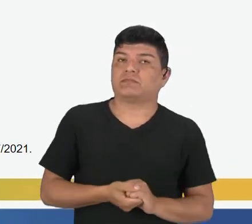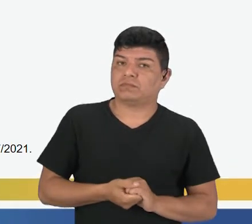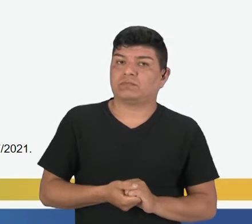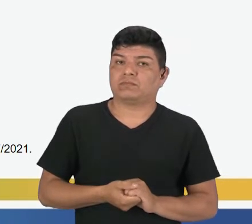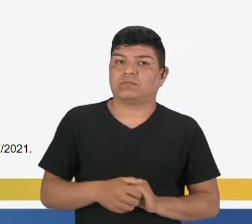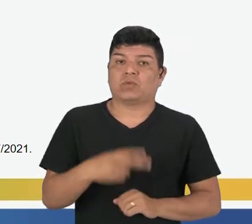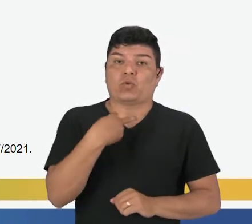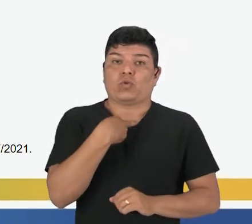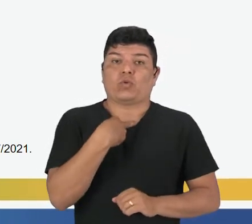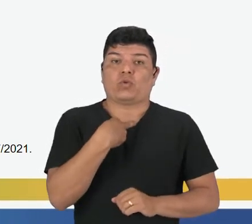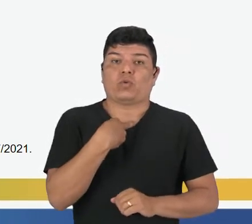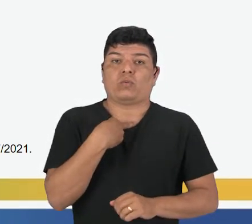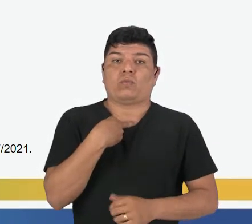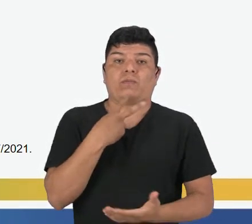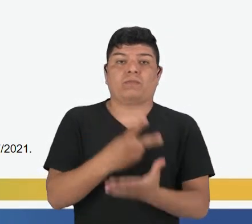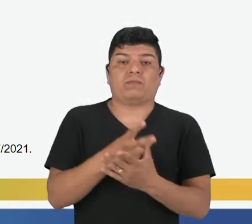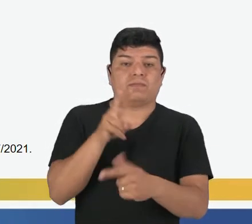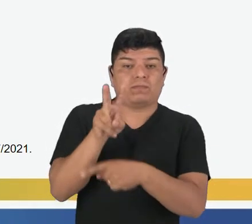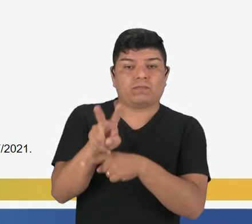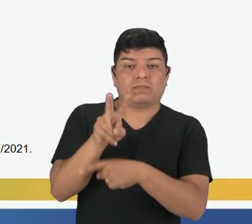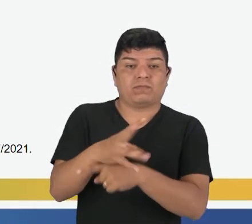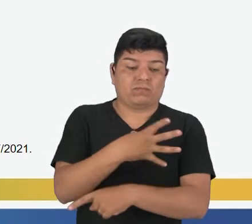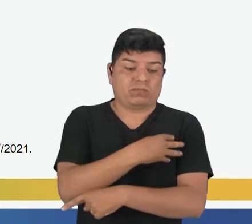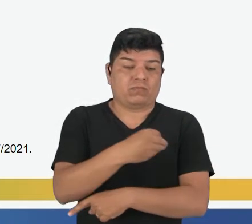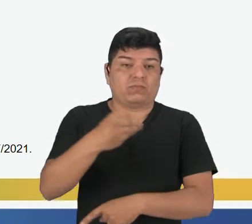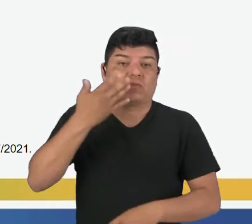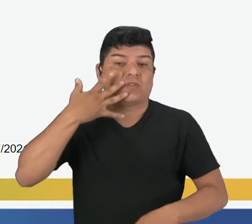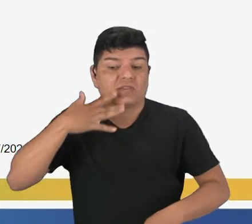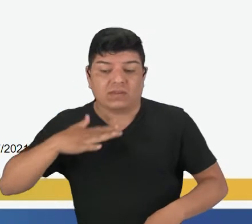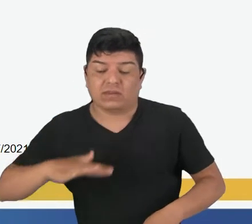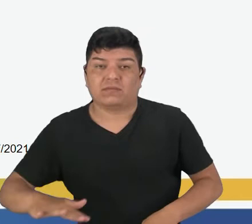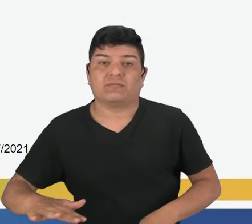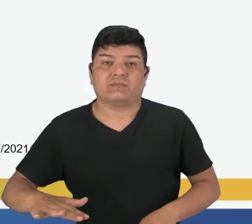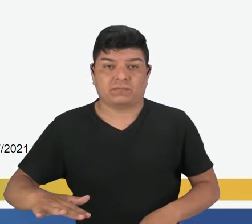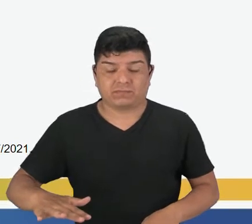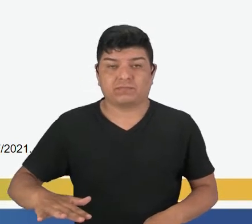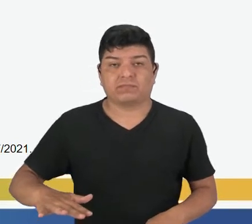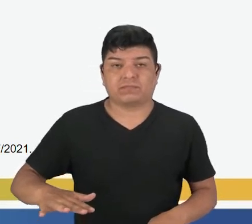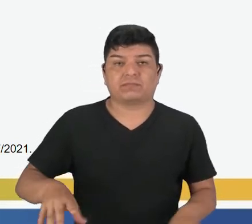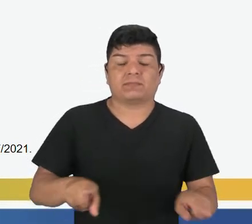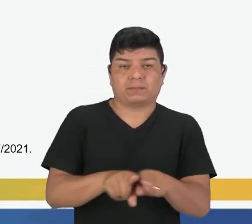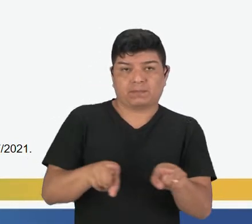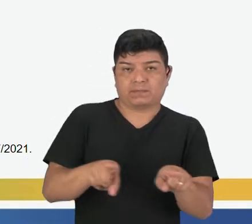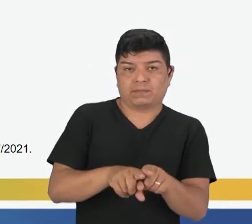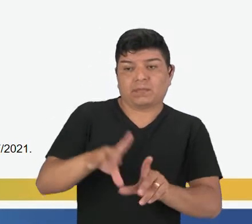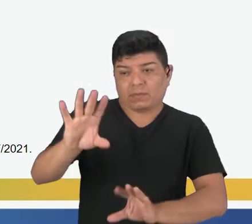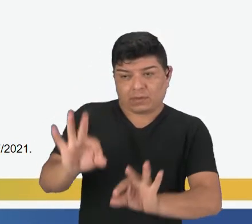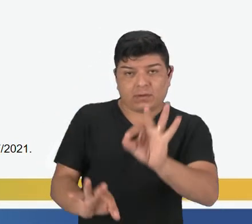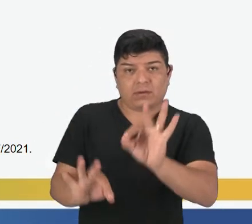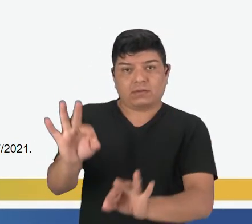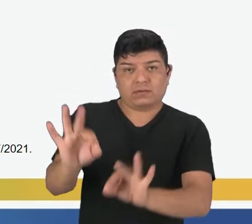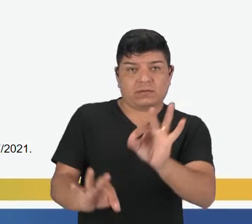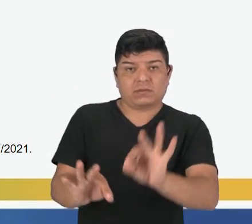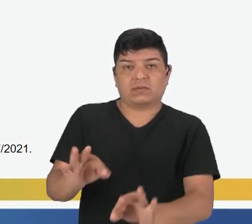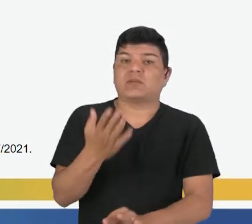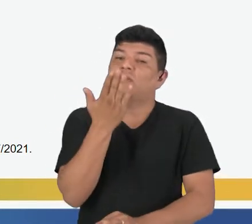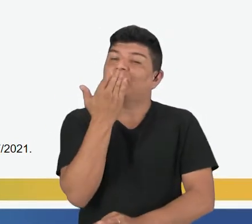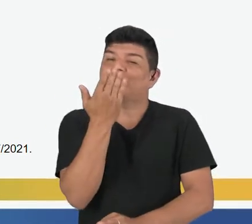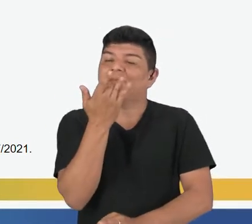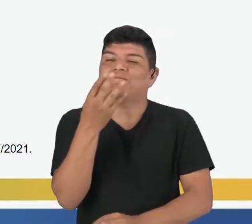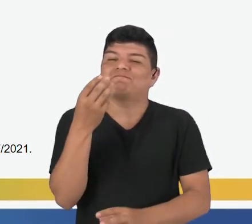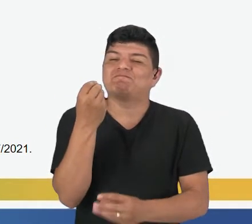mulheres ocupavam-se em cuidar dos seus filhos pequenos, também em preparar uma